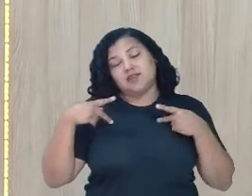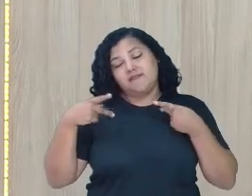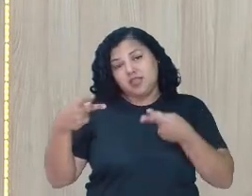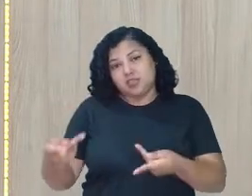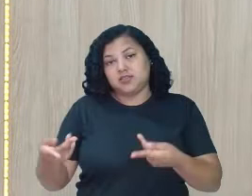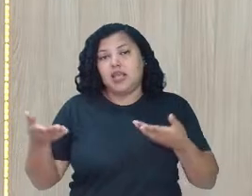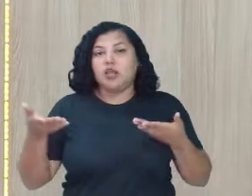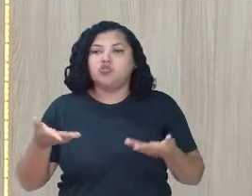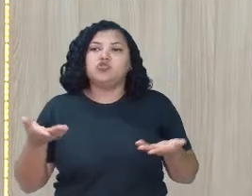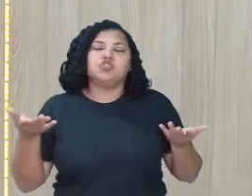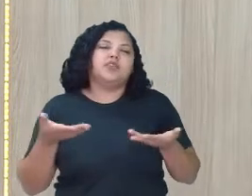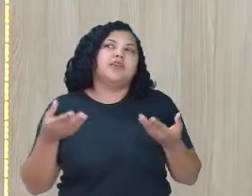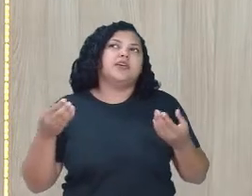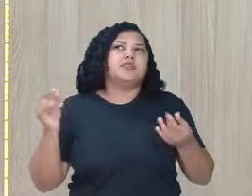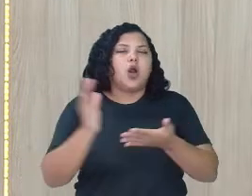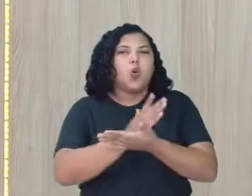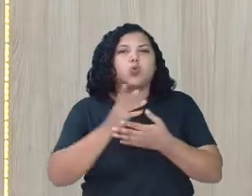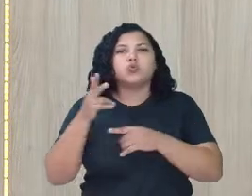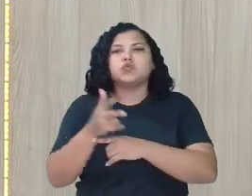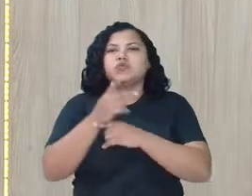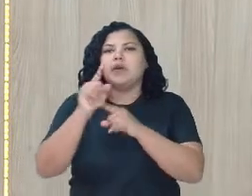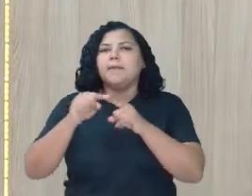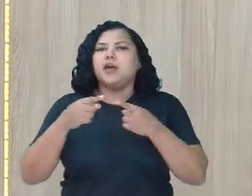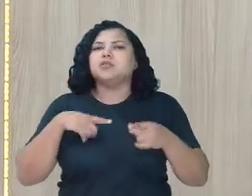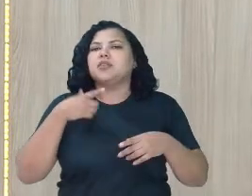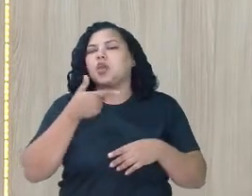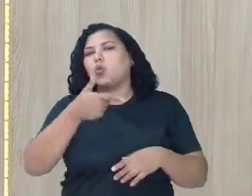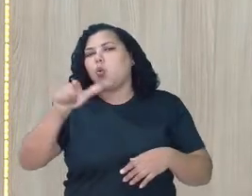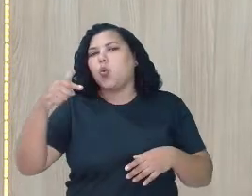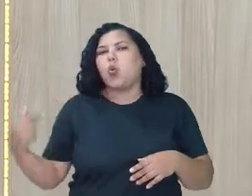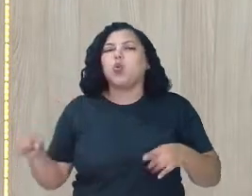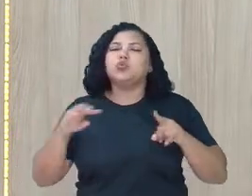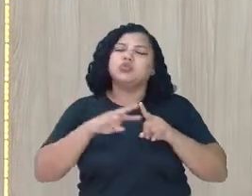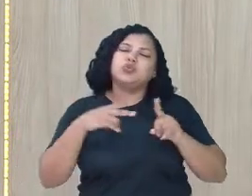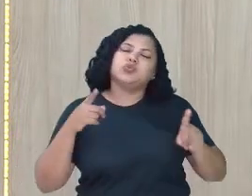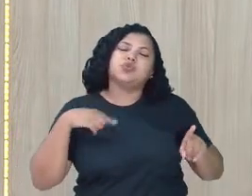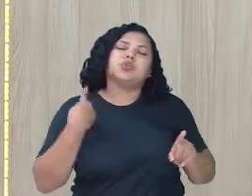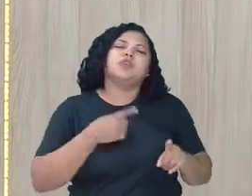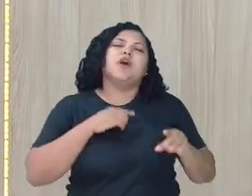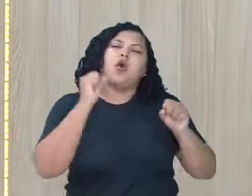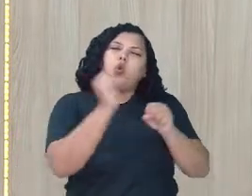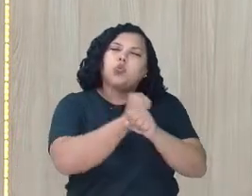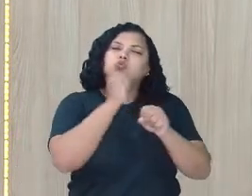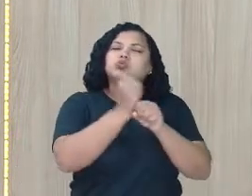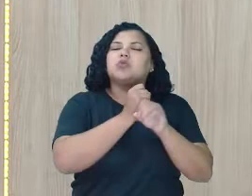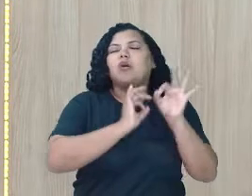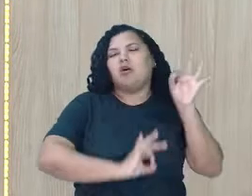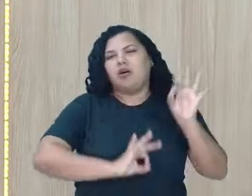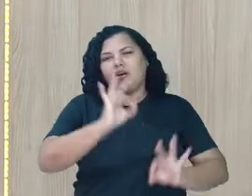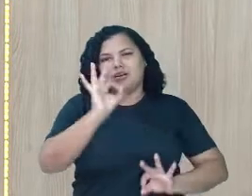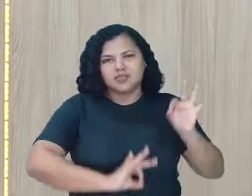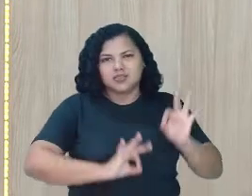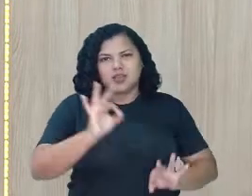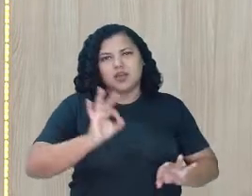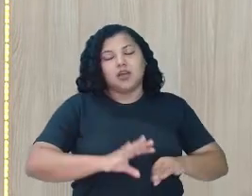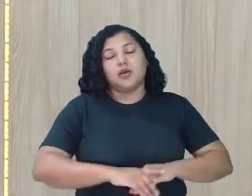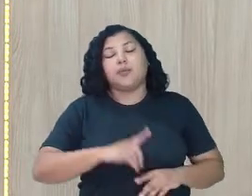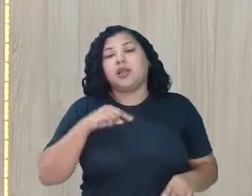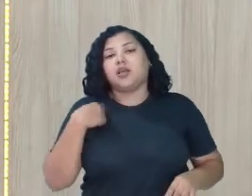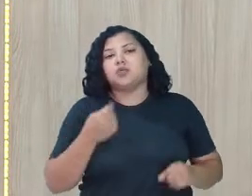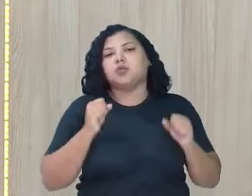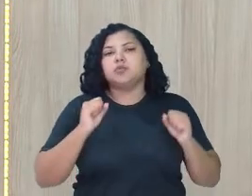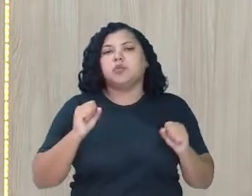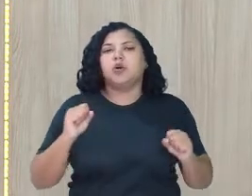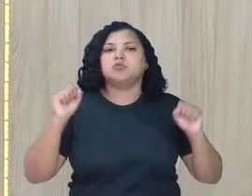com alguns vídeos, mas a gente tem outros elementos que a gente vai construir, reorganizar, para a gente